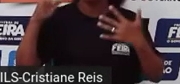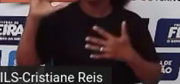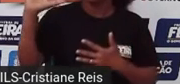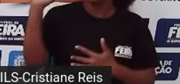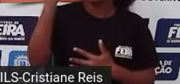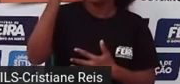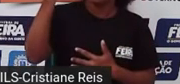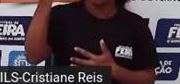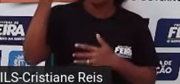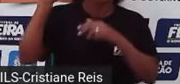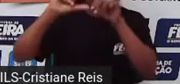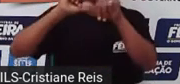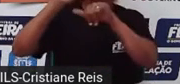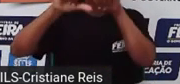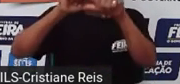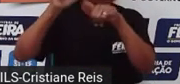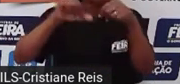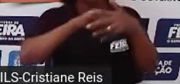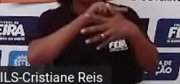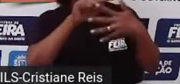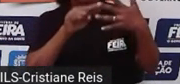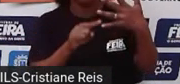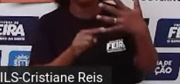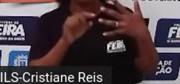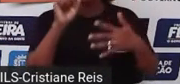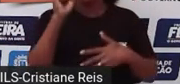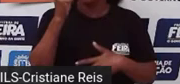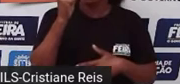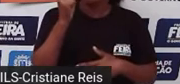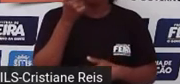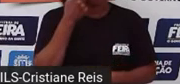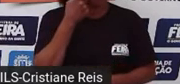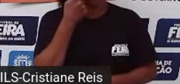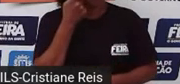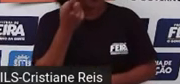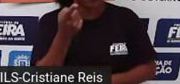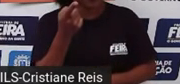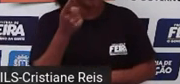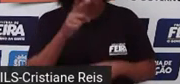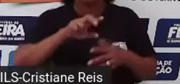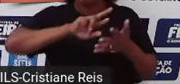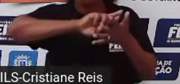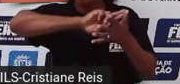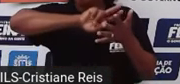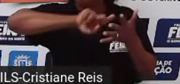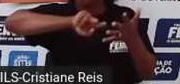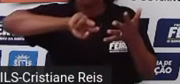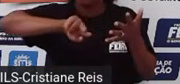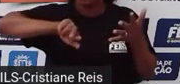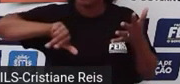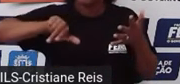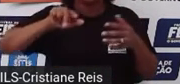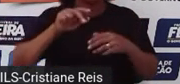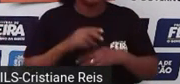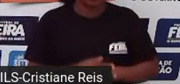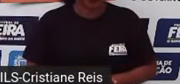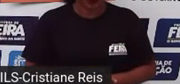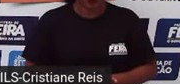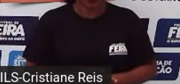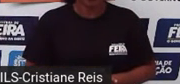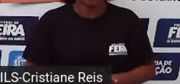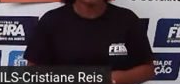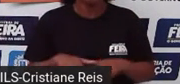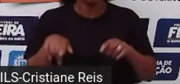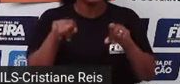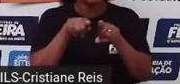particularidades aí você já sabe isso ahm e olha a quantidade né de variedade de vegetação que a gente vai ver e